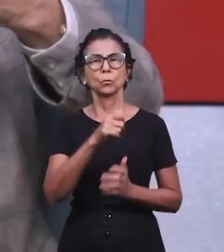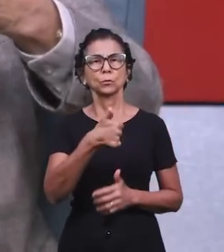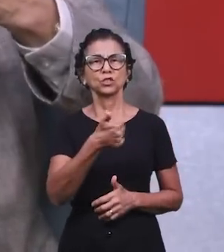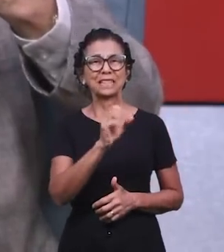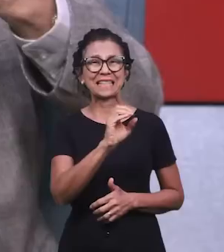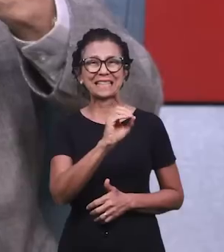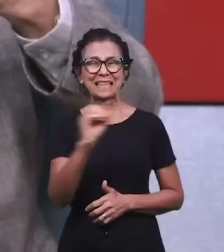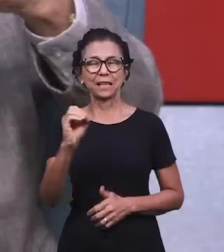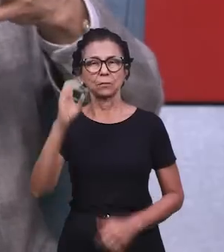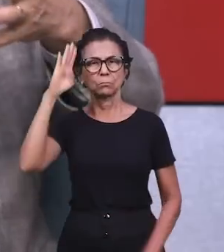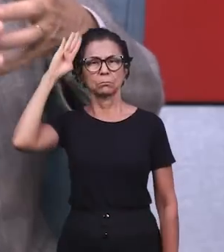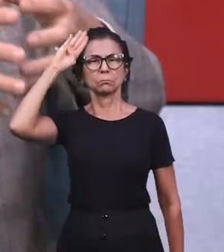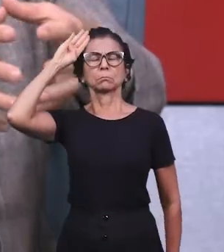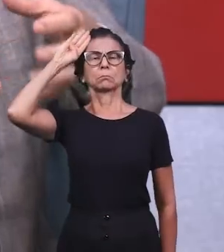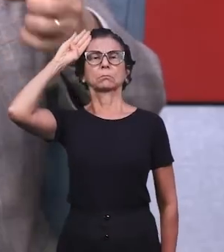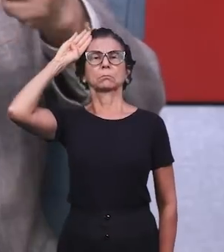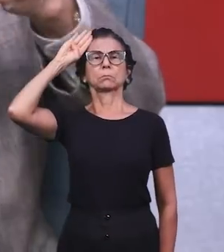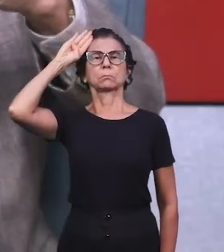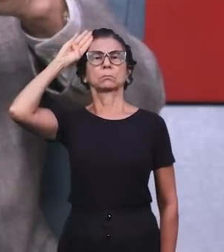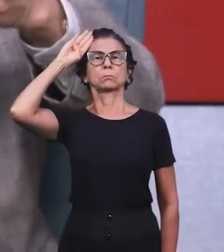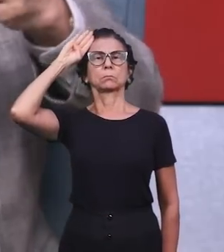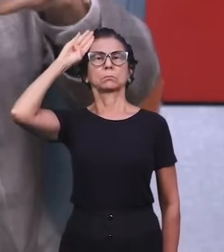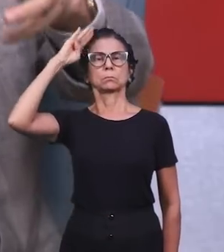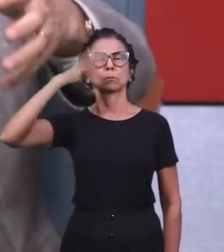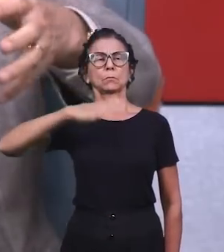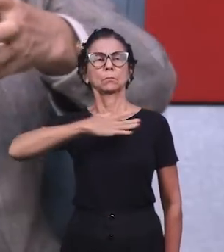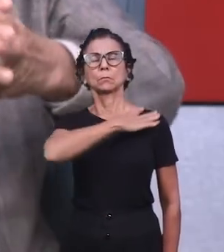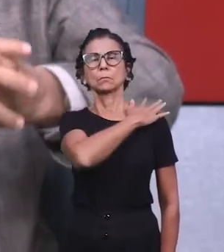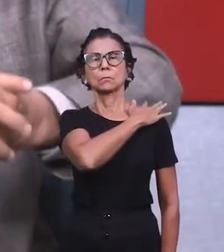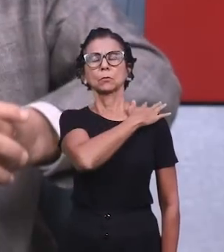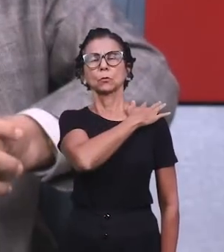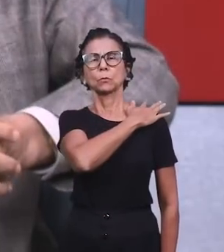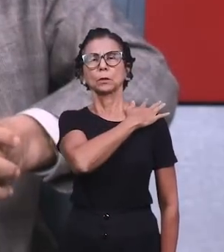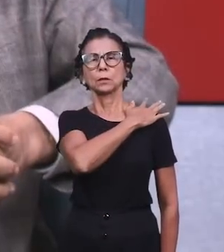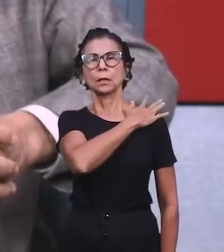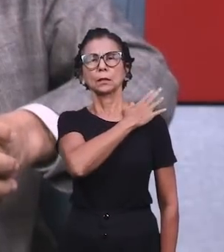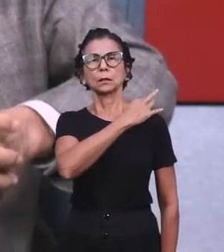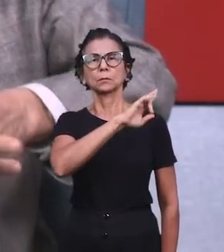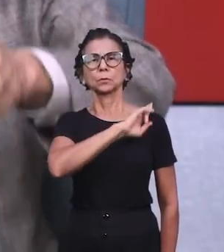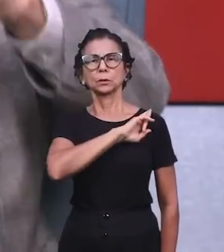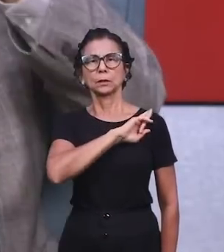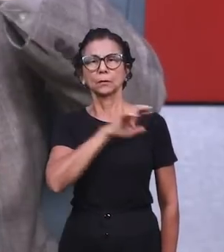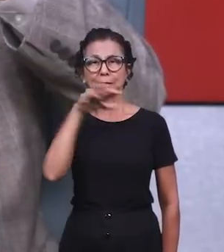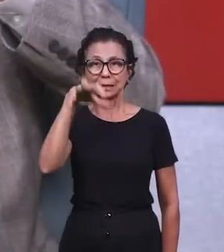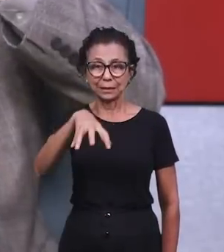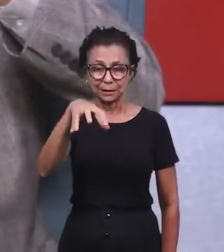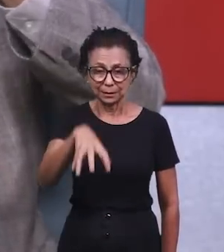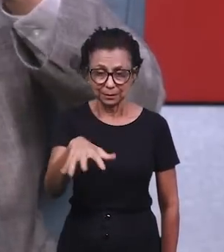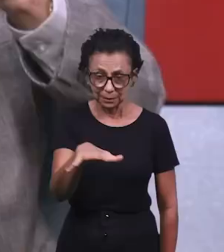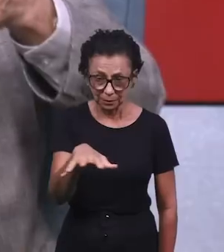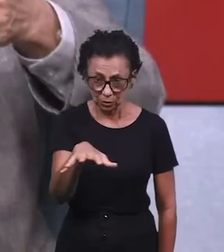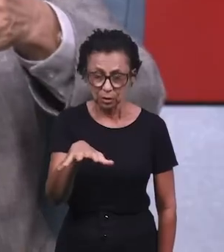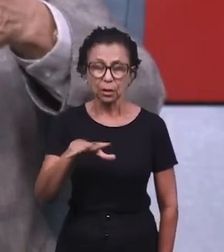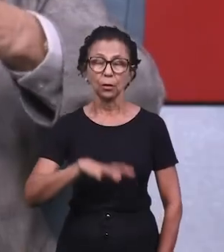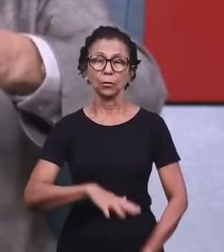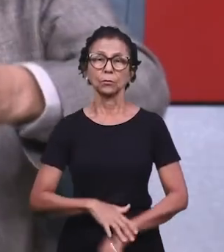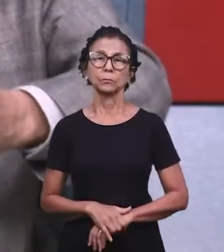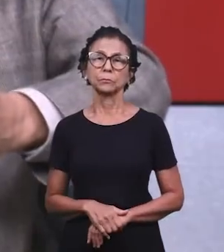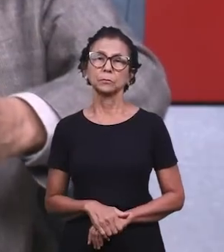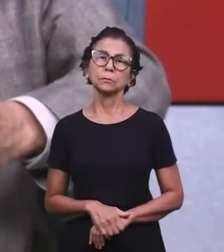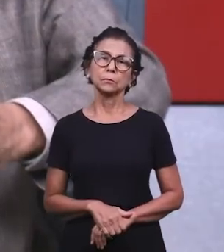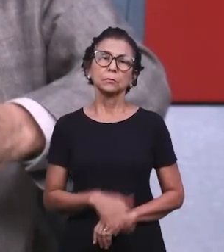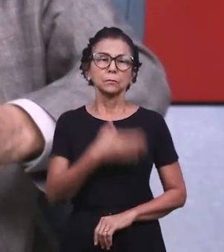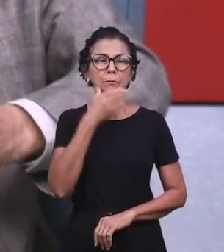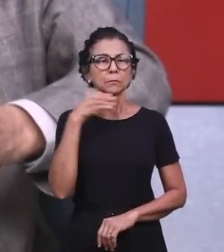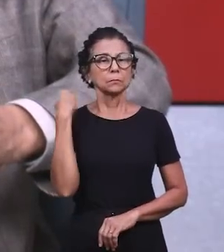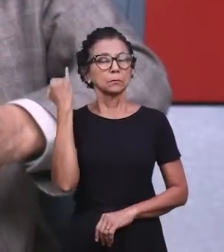era o comandante desses 100 soldados ali naquela região. Era um homem importante, era um